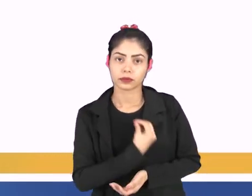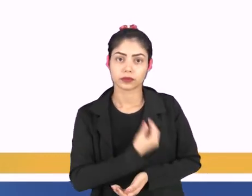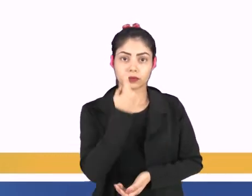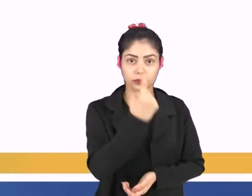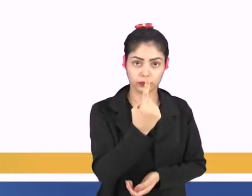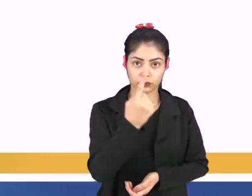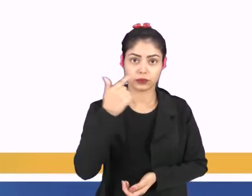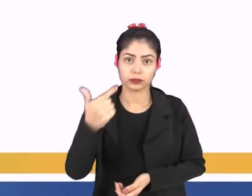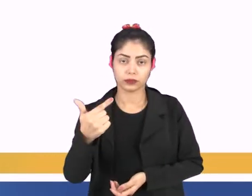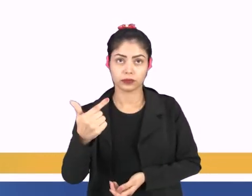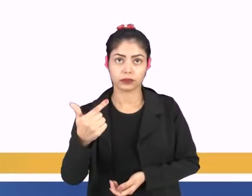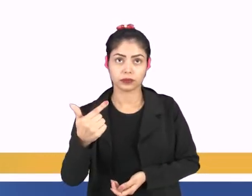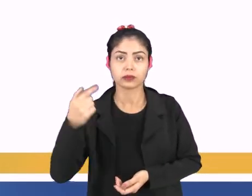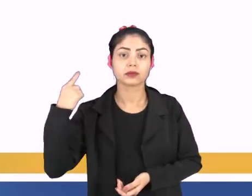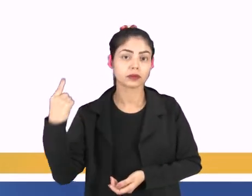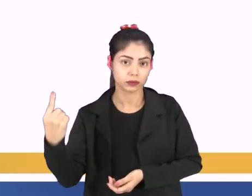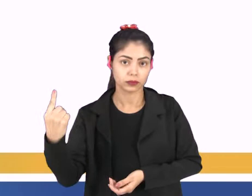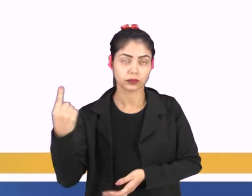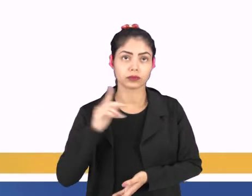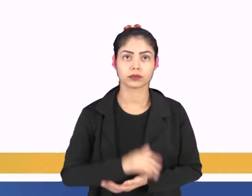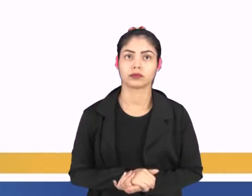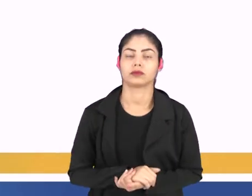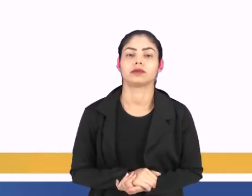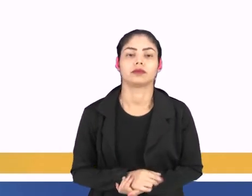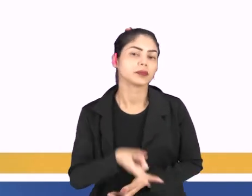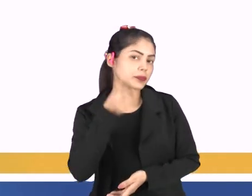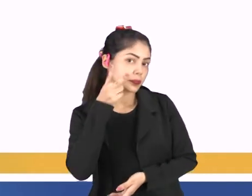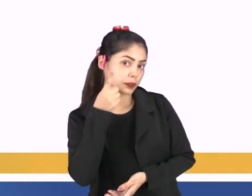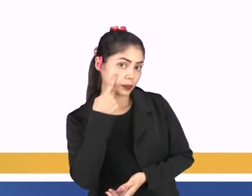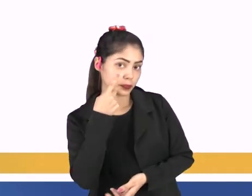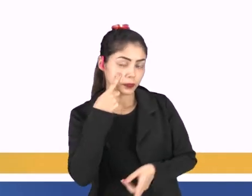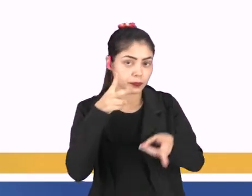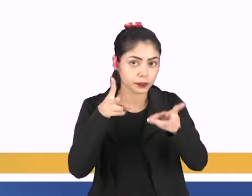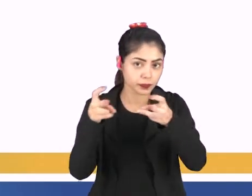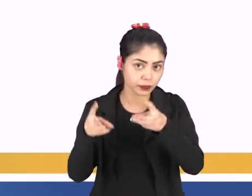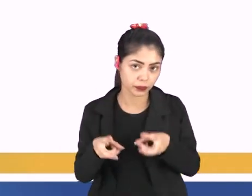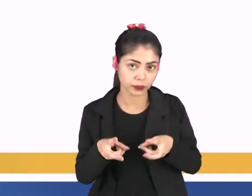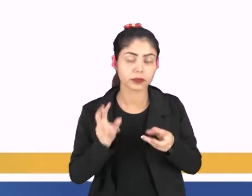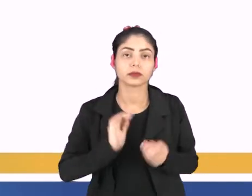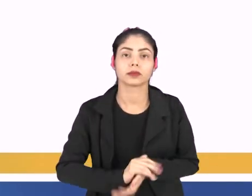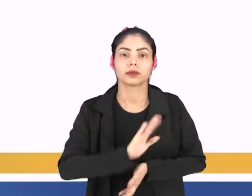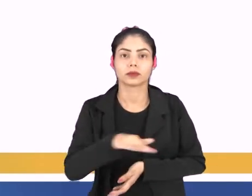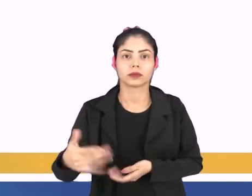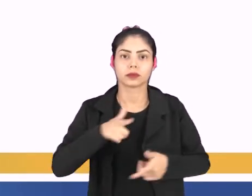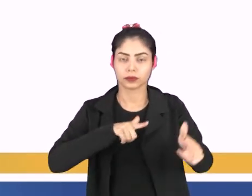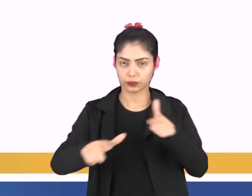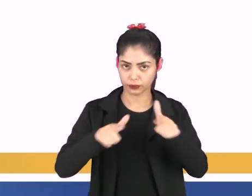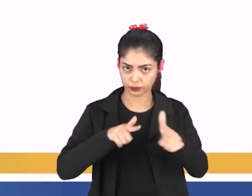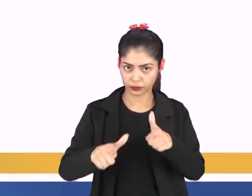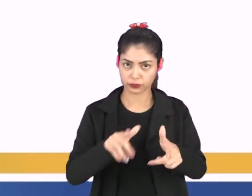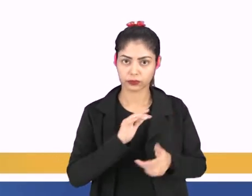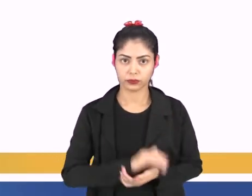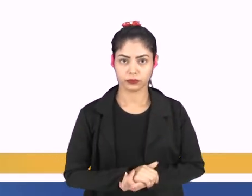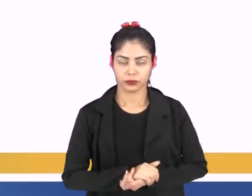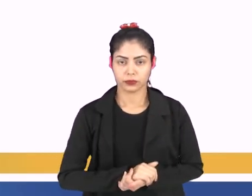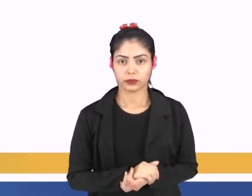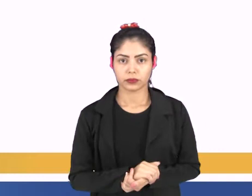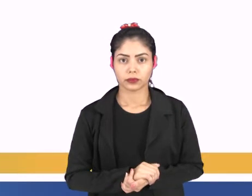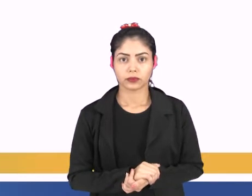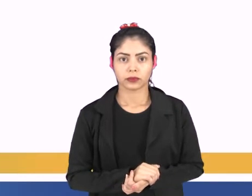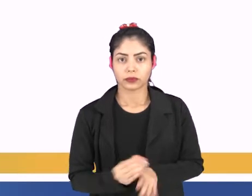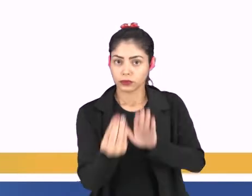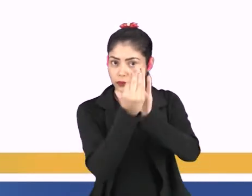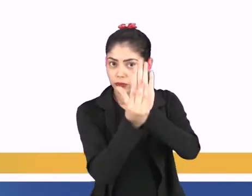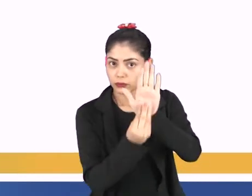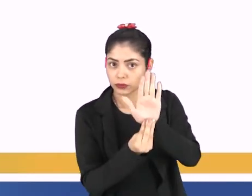do 1, do 2 e do 1. Então percebam que ao ser trabalhado esses